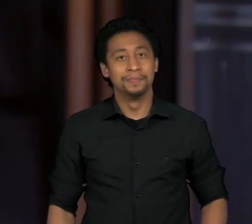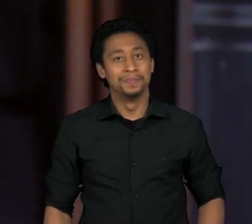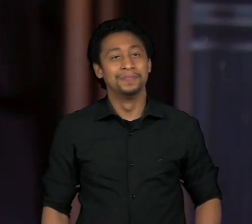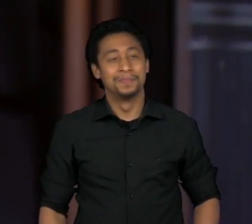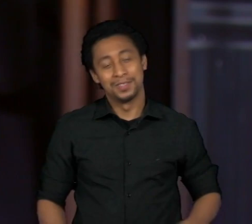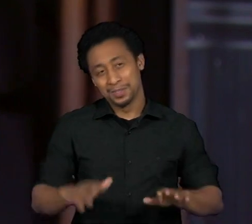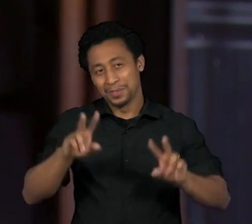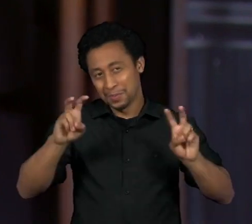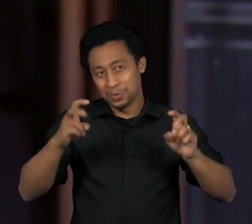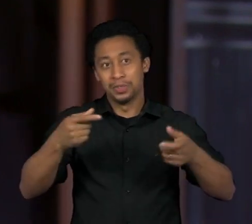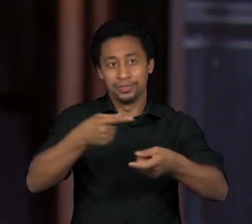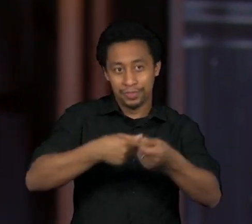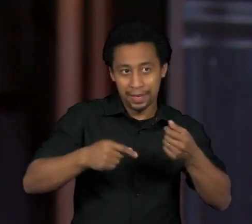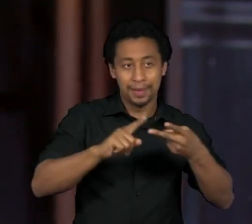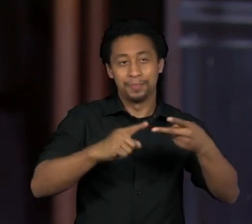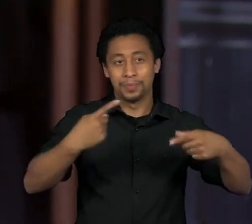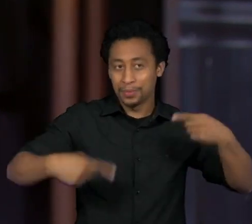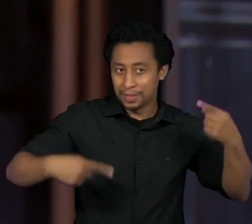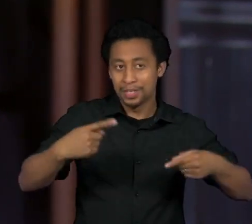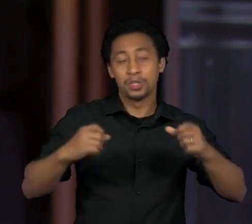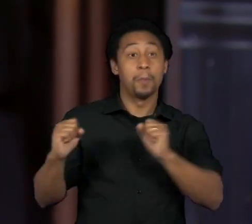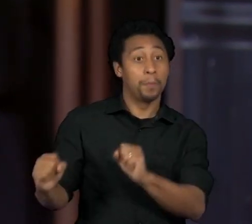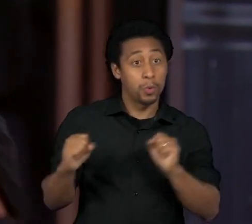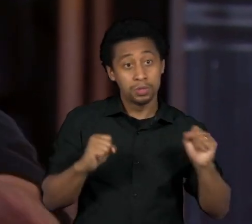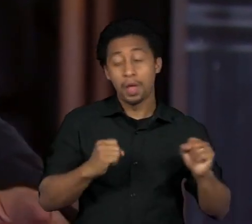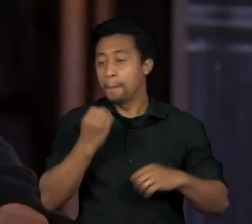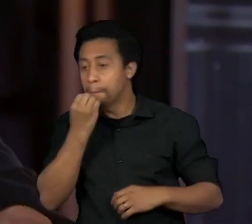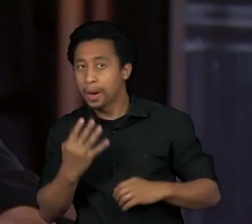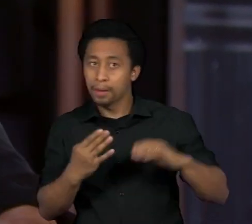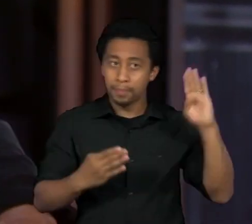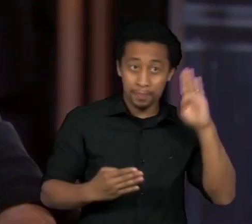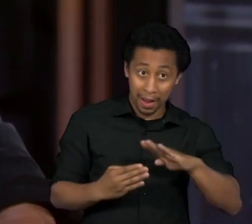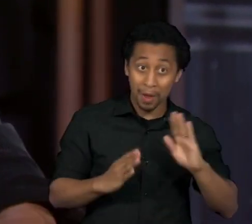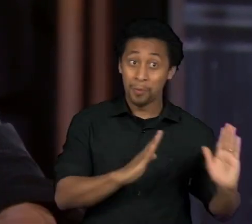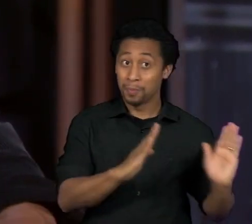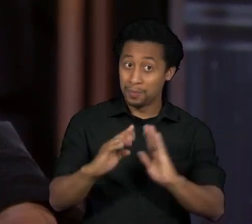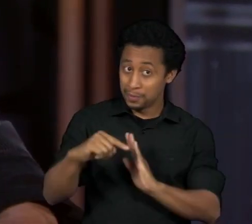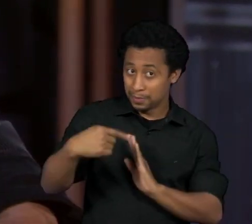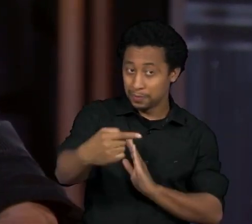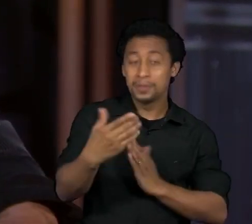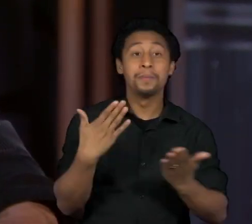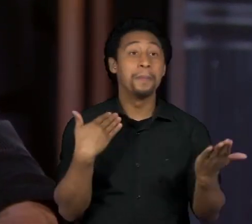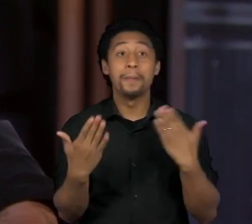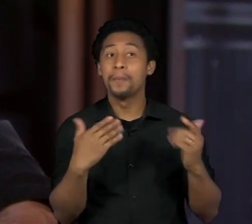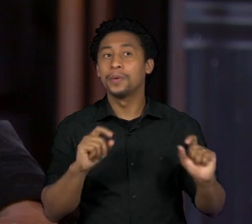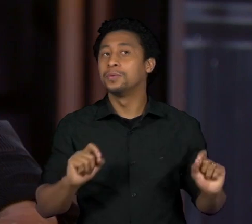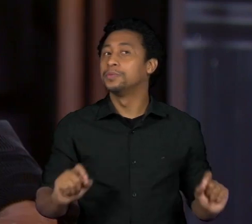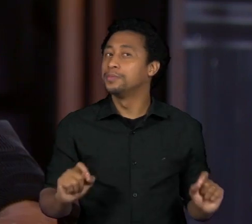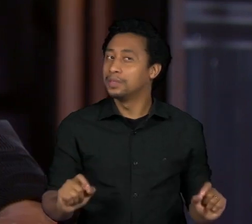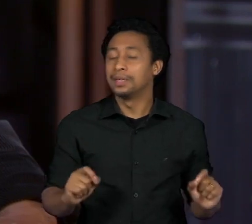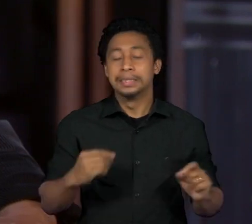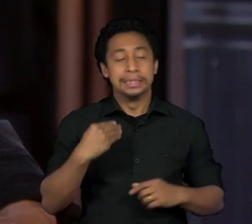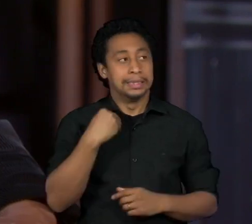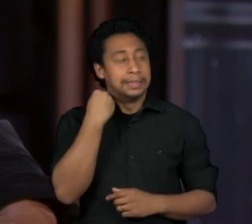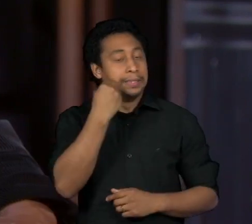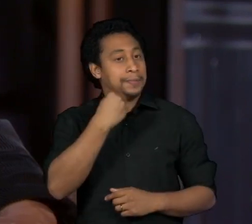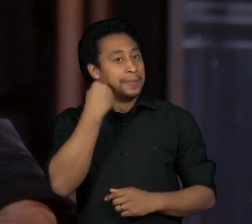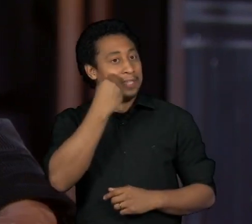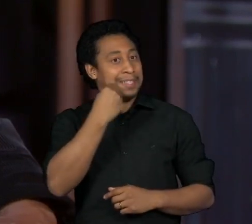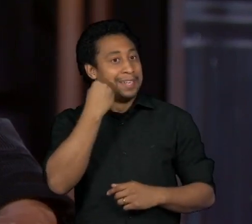dinheiro, política, poder para o bem ou para o mal. No próximo bloco, nós vamos falar de uma experiência